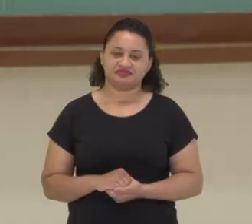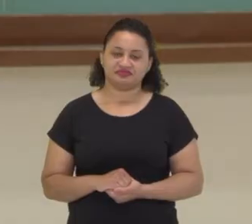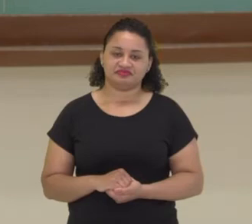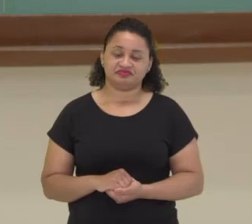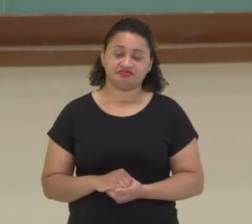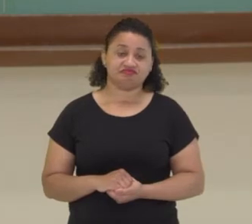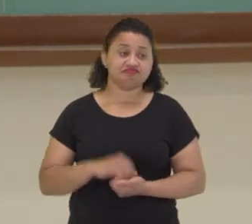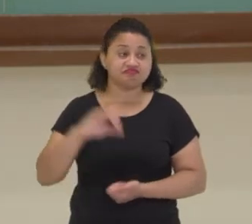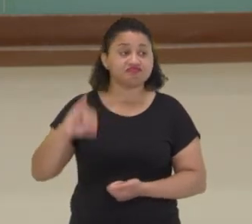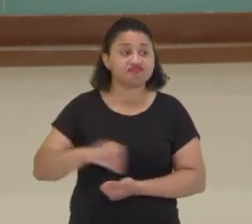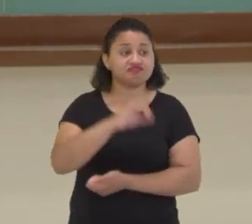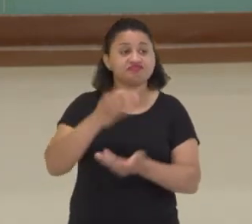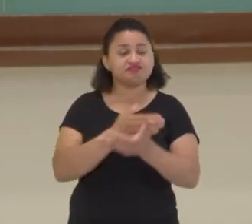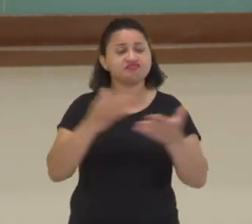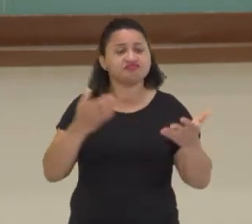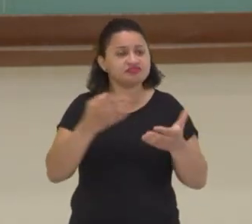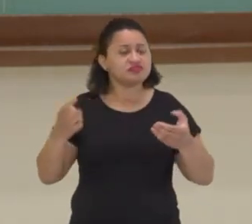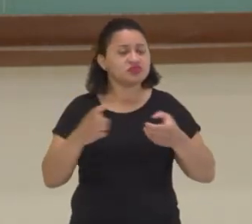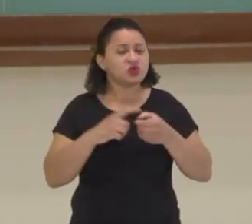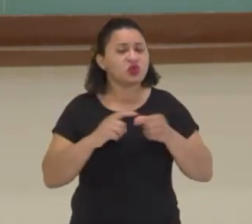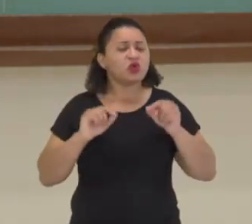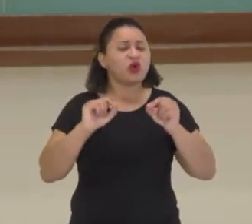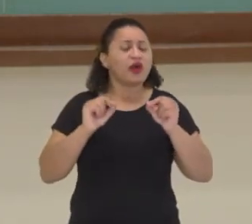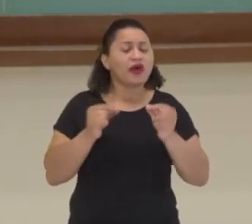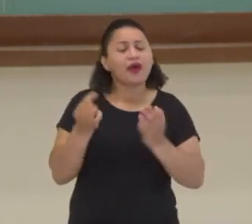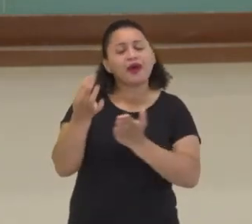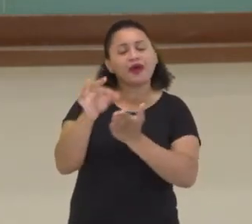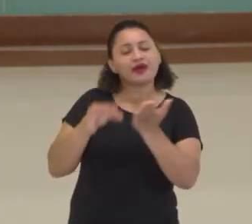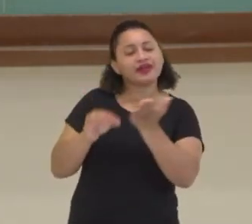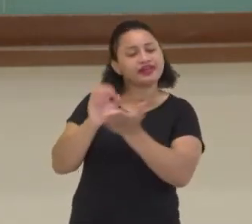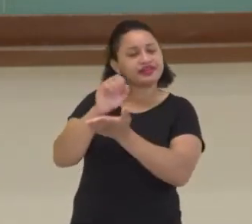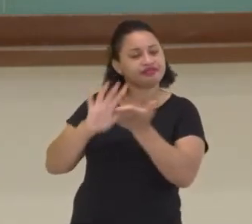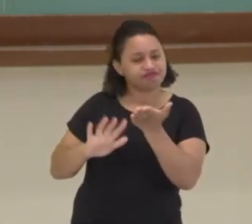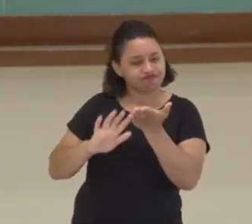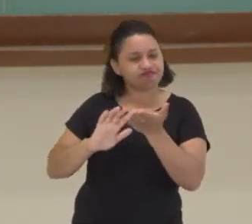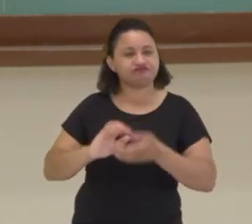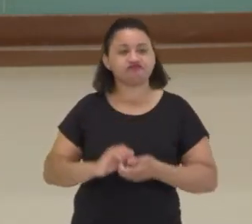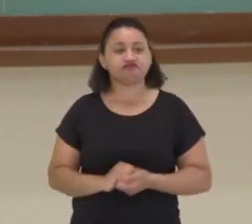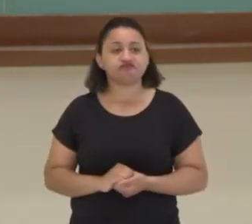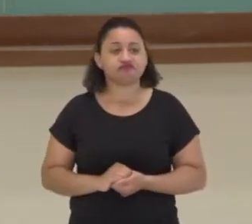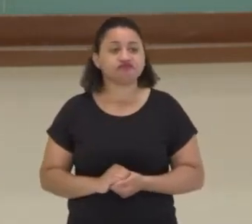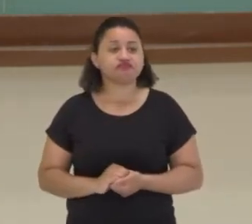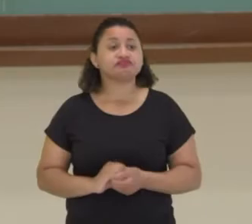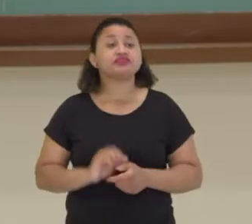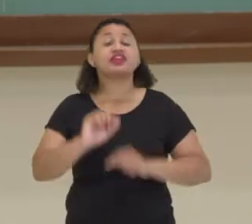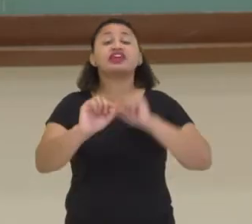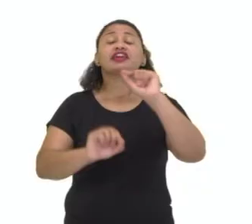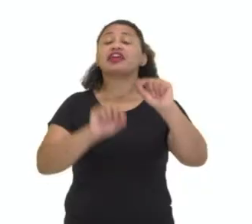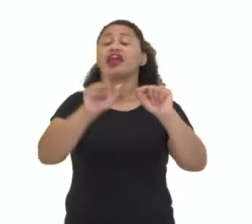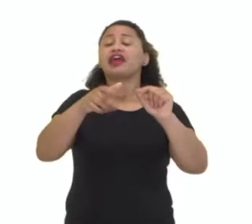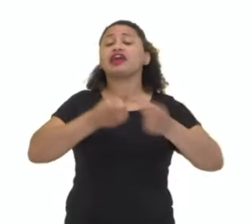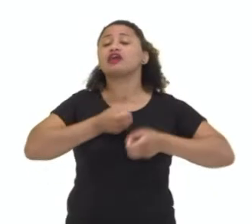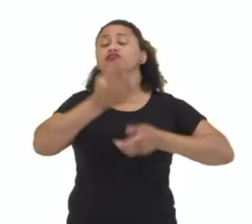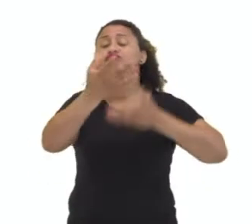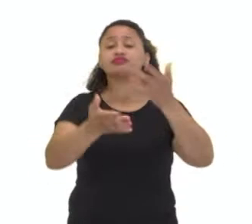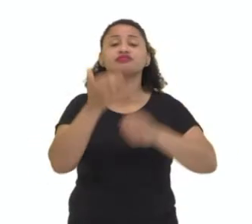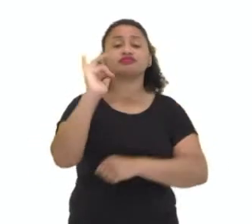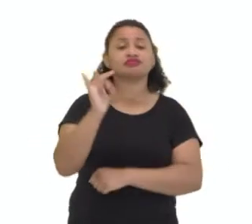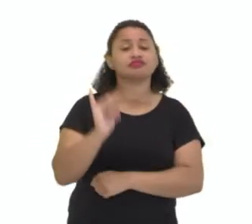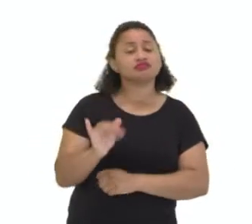Olá! Retornamos para conferir contigo o gabarito da questão. A quem se dirige a voz narrativa desse